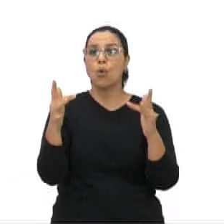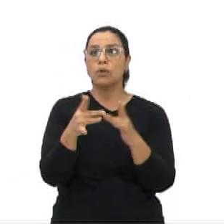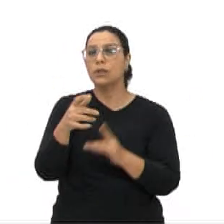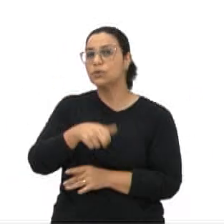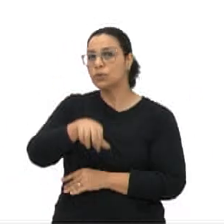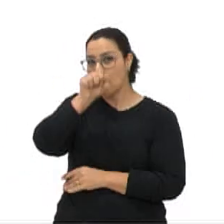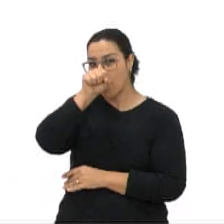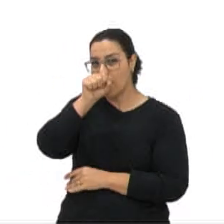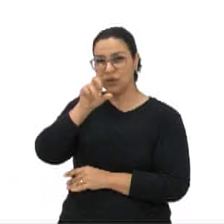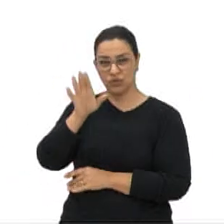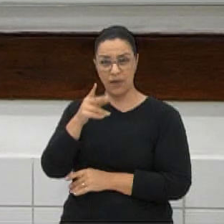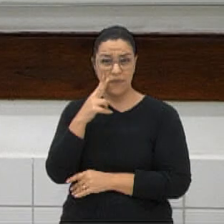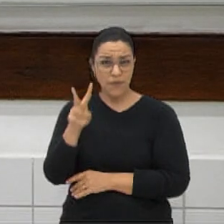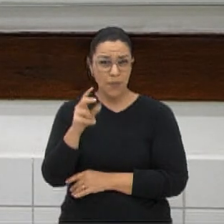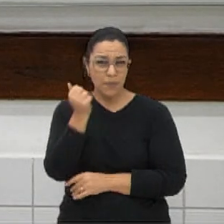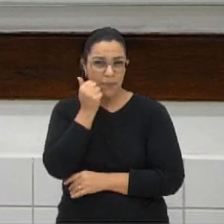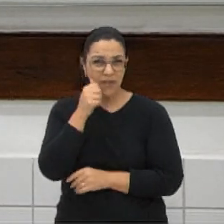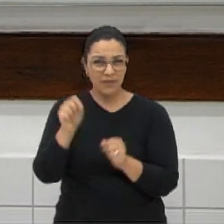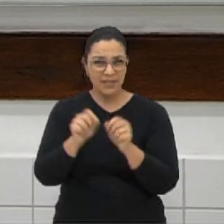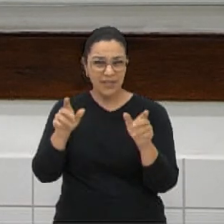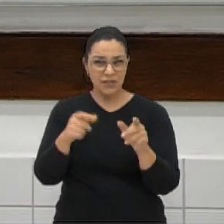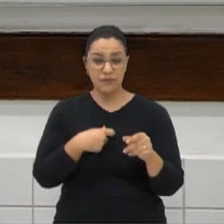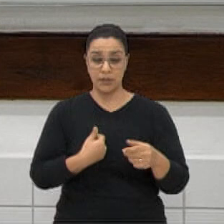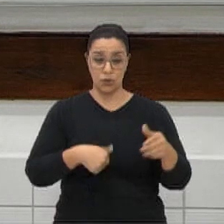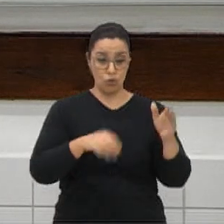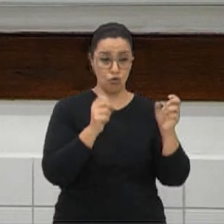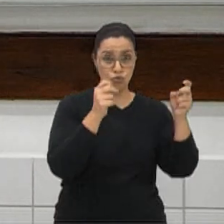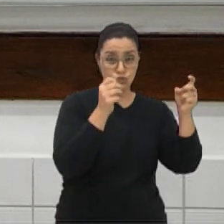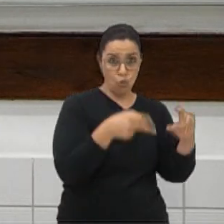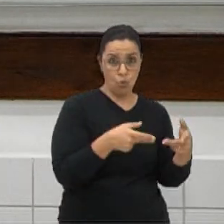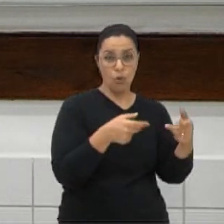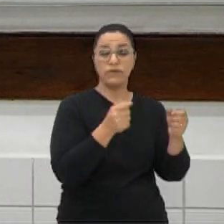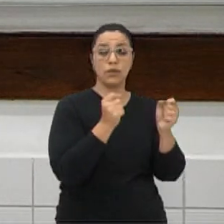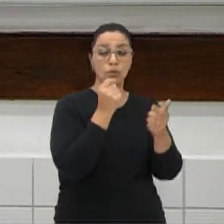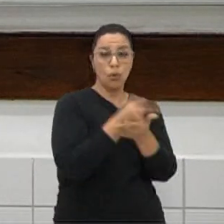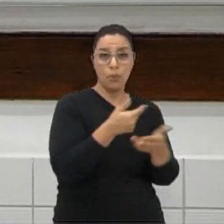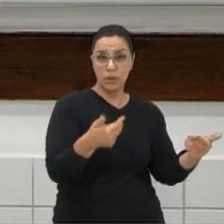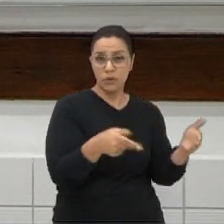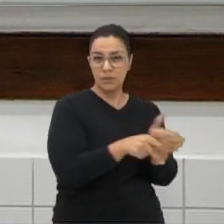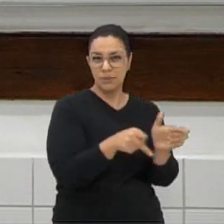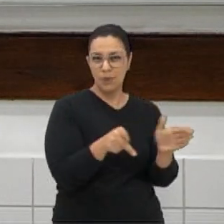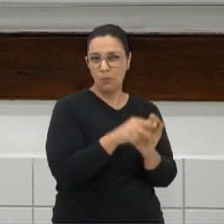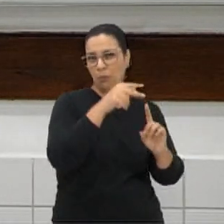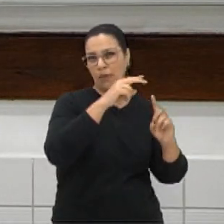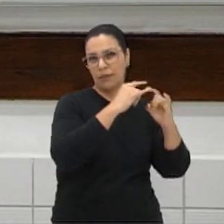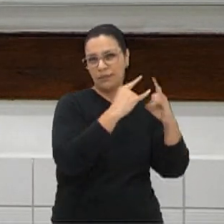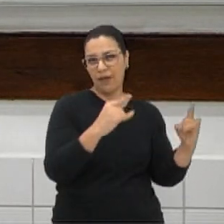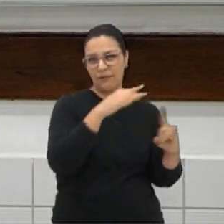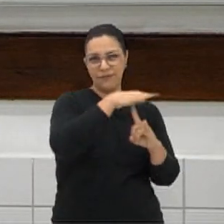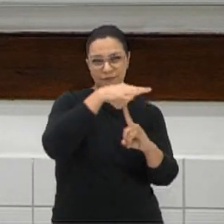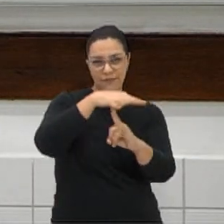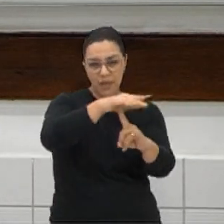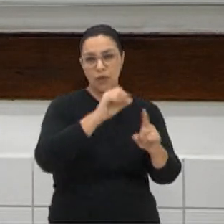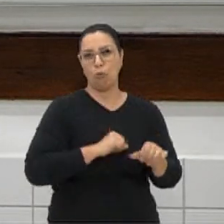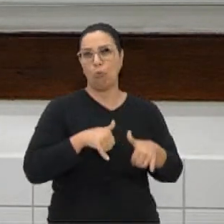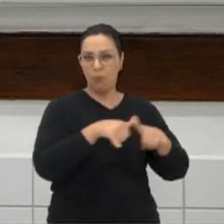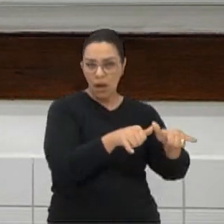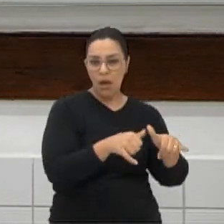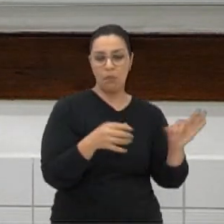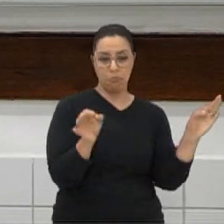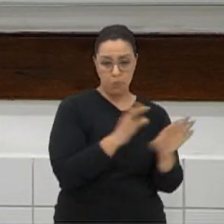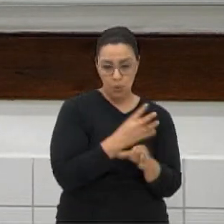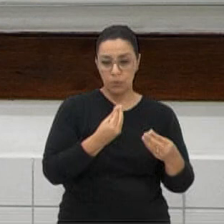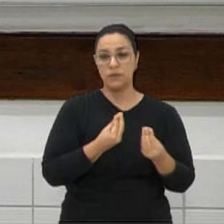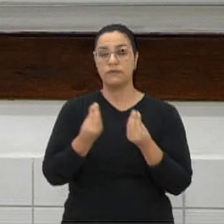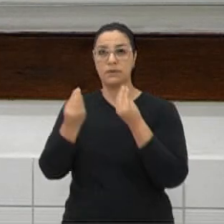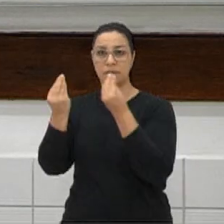sei se você já viu a sua mãe fazer isso, às vezes a gente vê nossos pais fazendo isso, deixando determinados alimentos fora